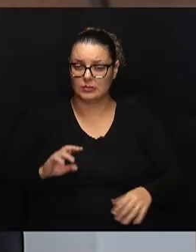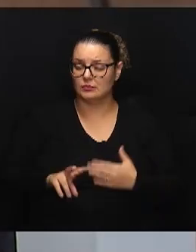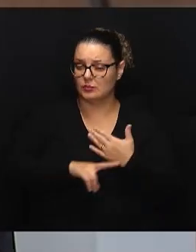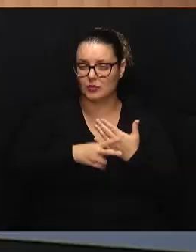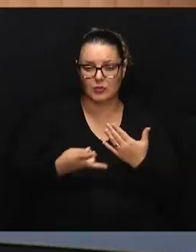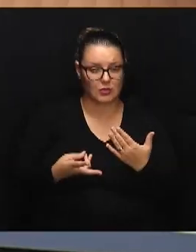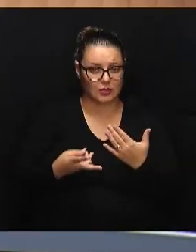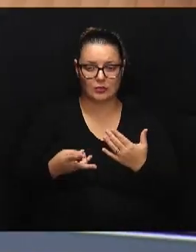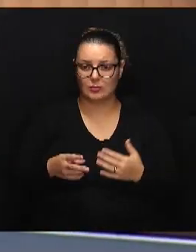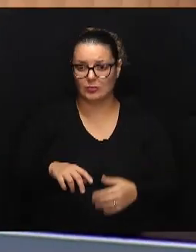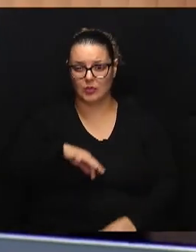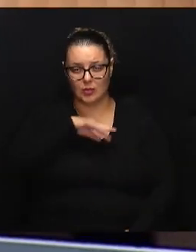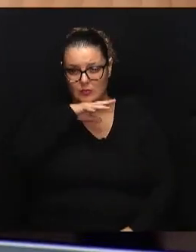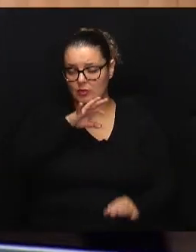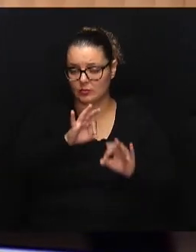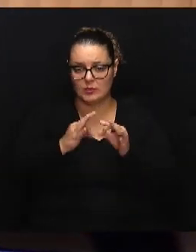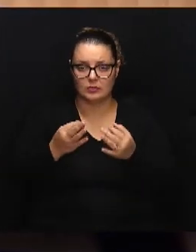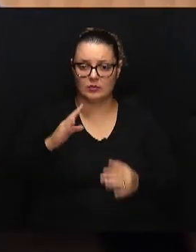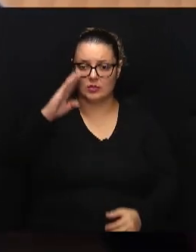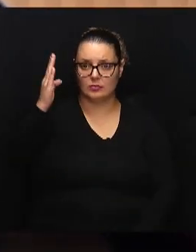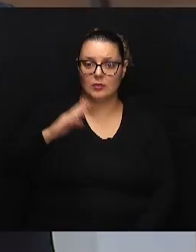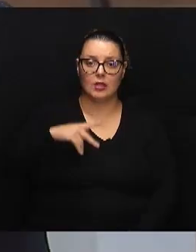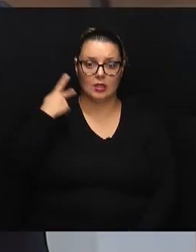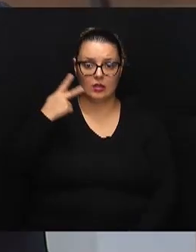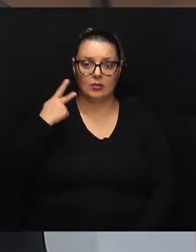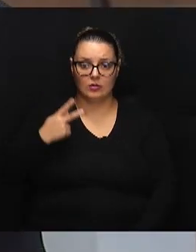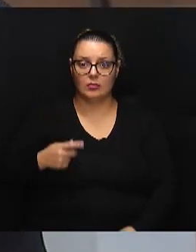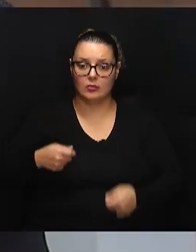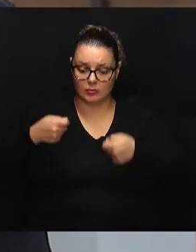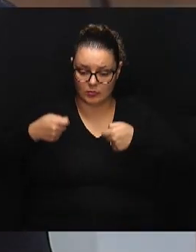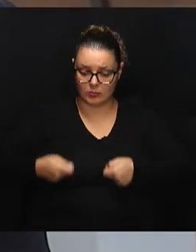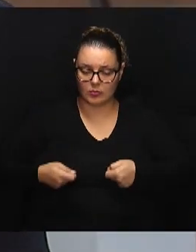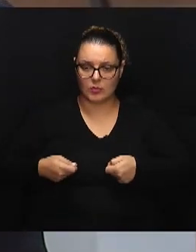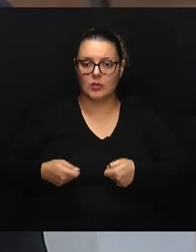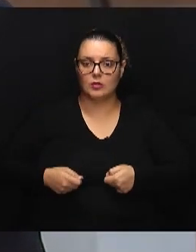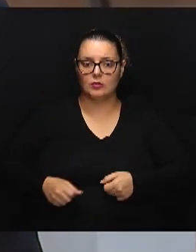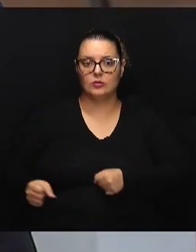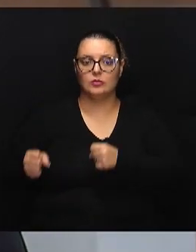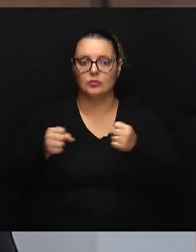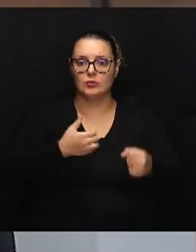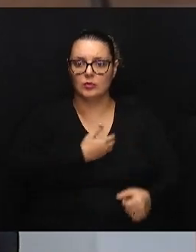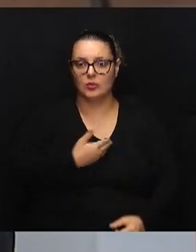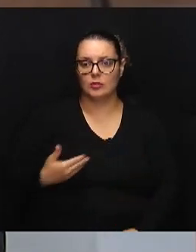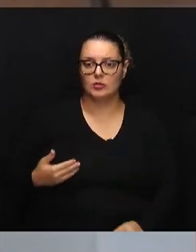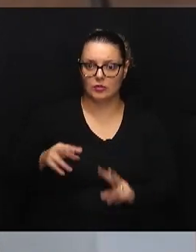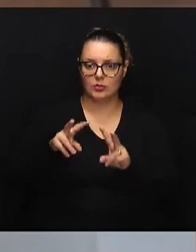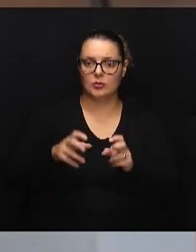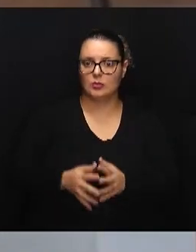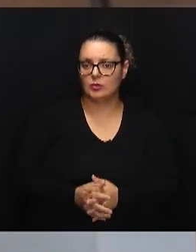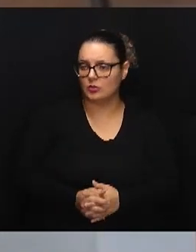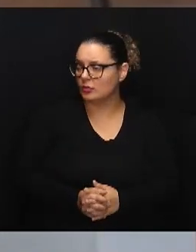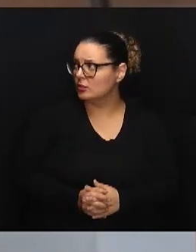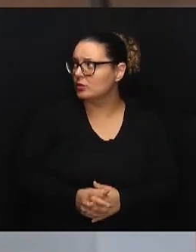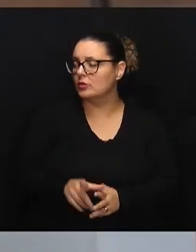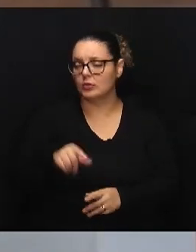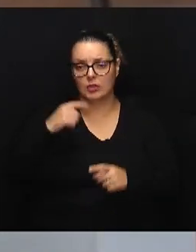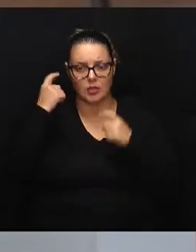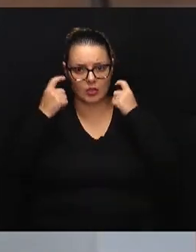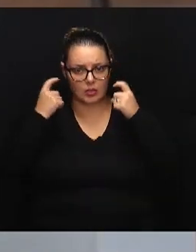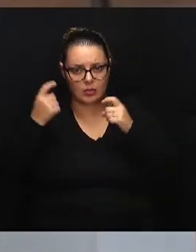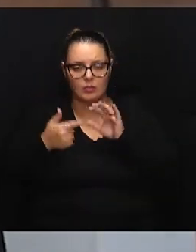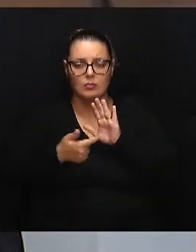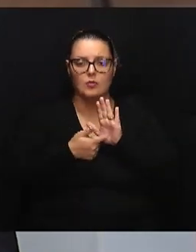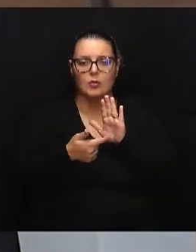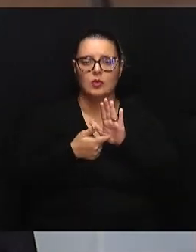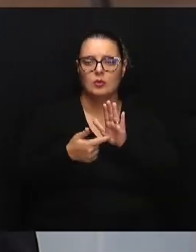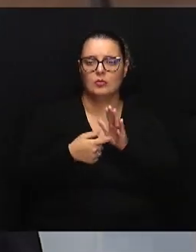famílias brasileiras. A vereadora cobra uma postura mais atuante do poder público sobre o tema. É muito preocupante, isso mostra